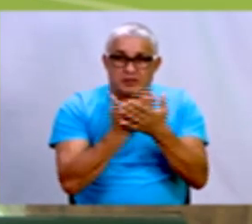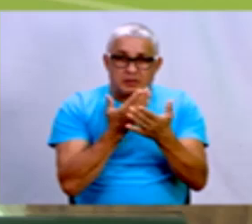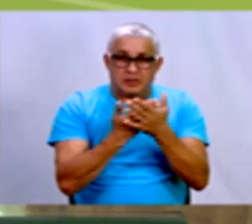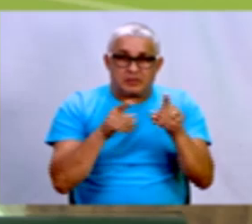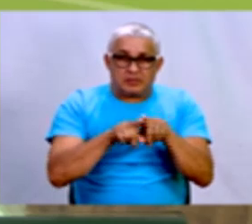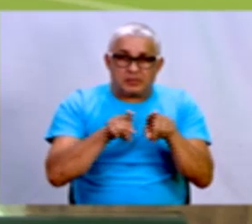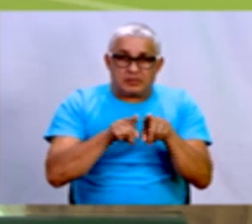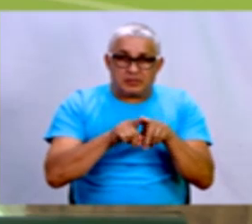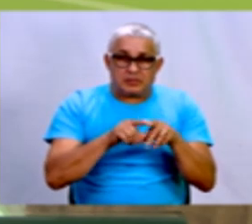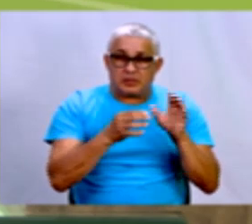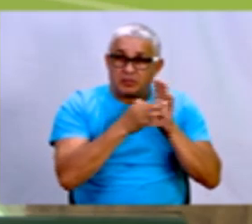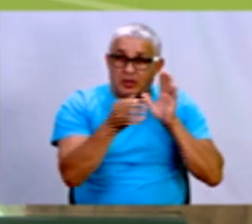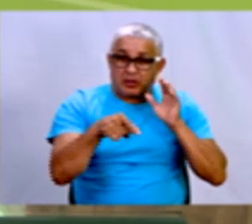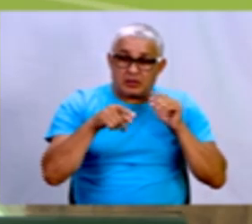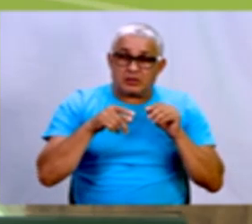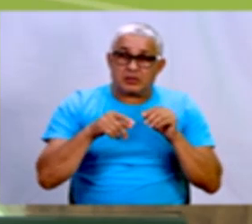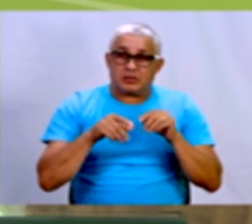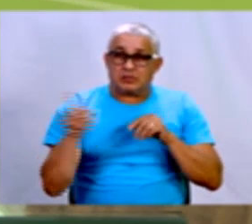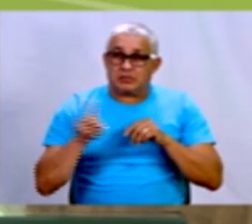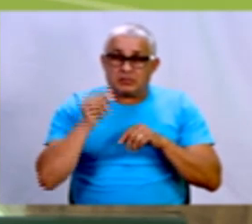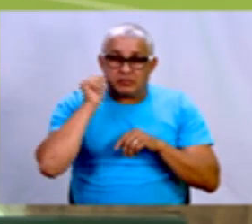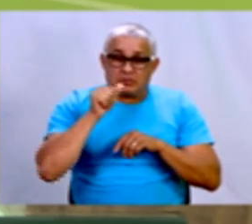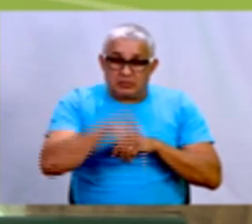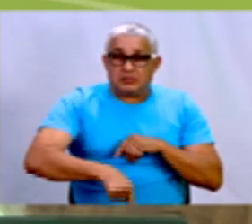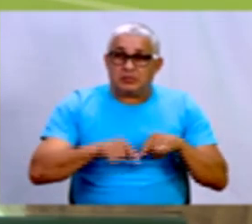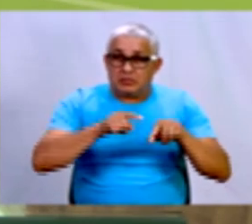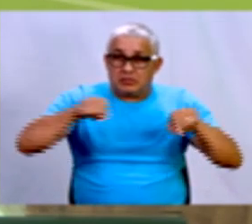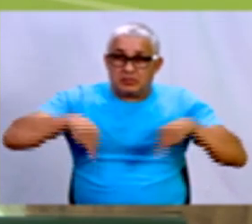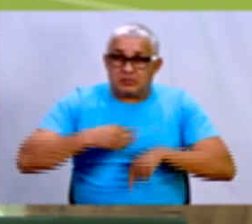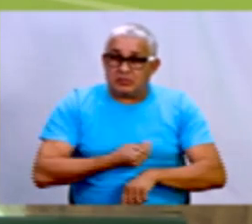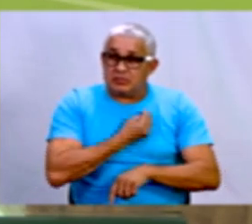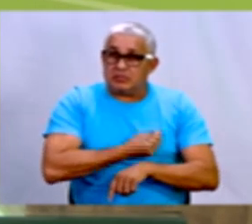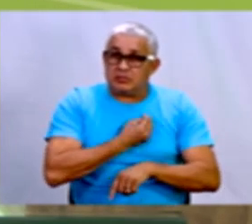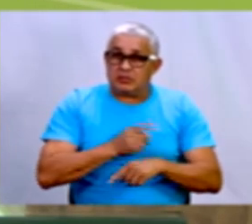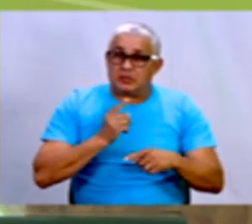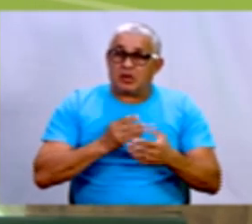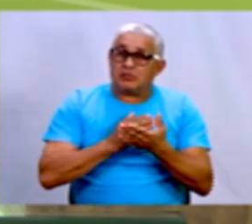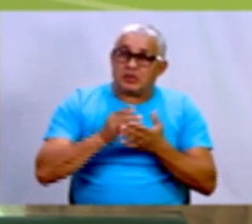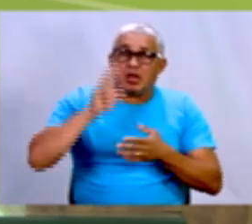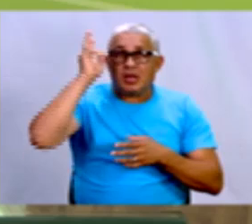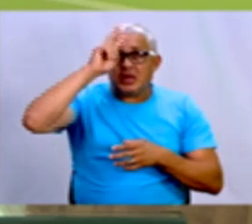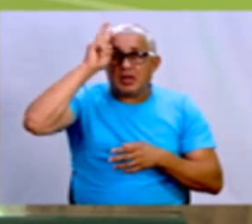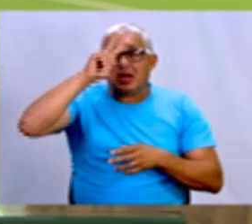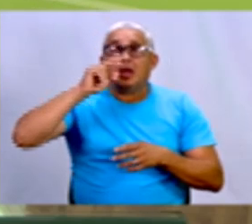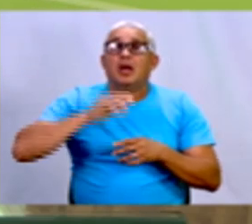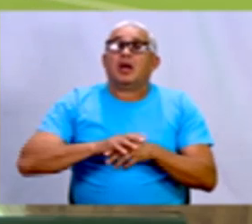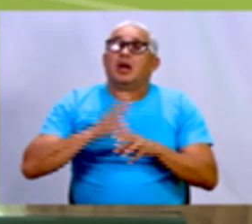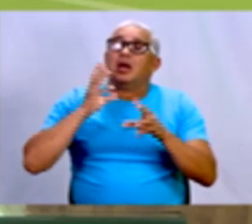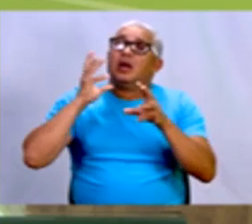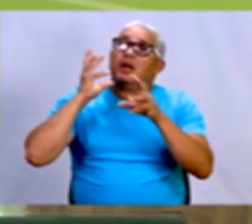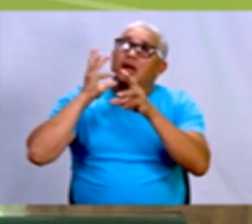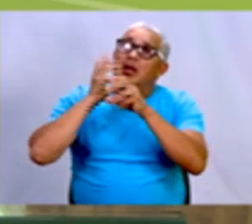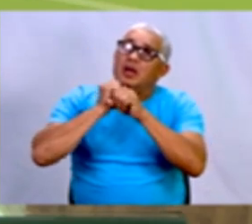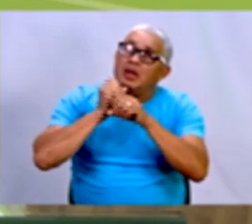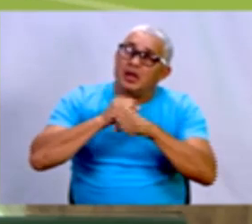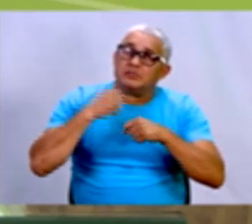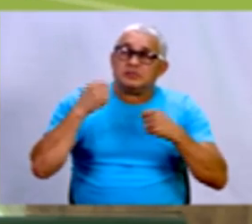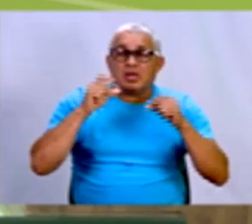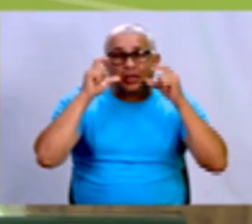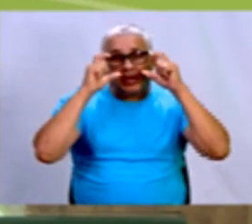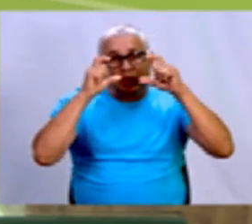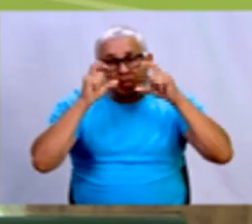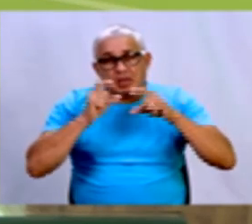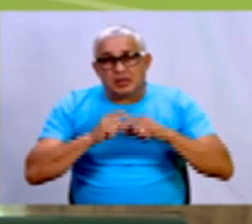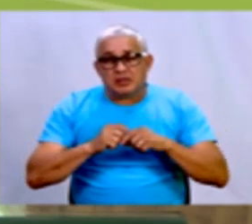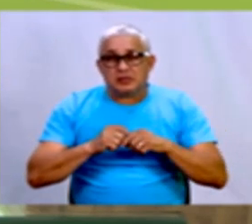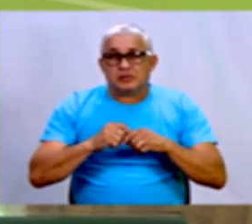sala, aqui na aula. E isso é importante, porque daí você começa a lembrar das fórmulas, do que eu preciso prestar atenção, e isso